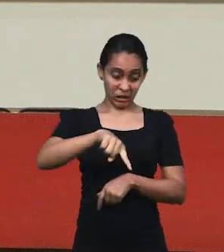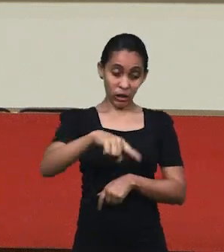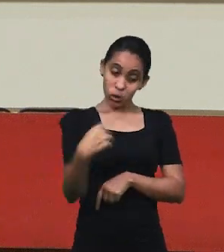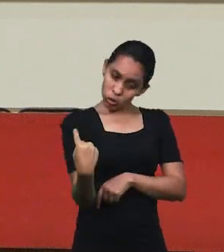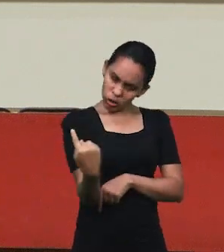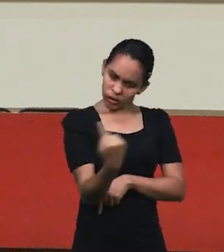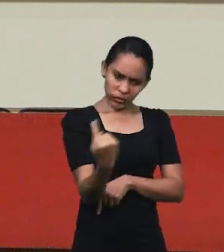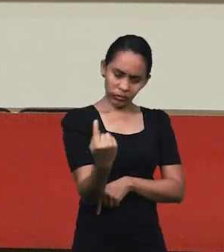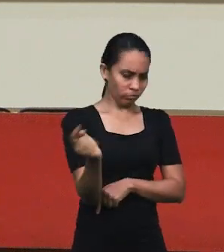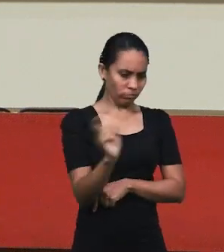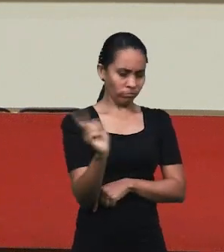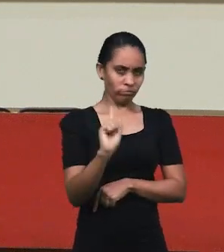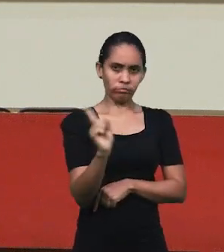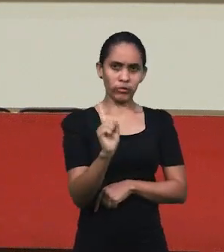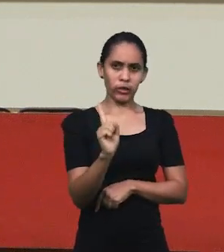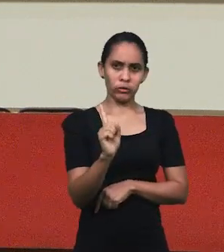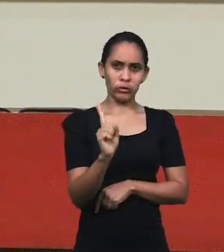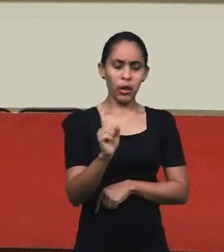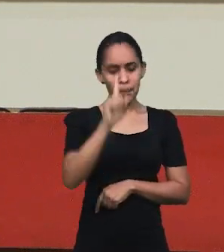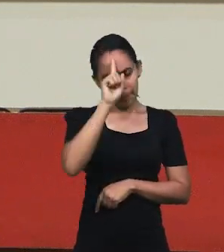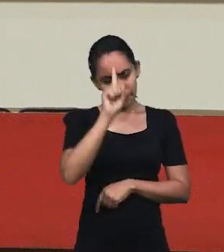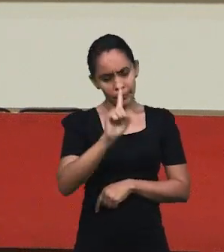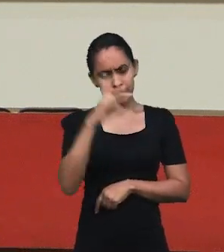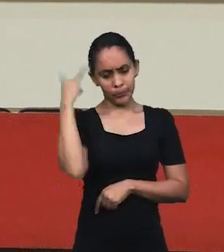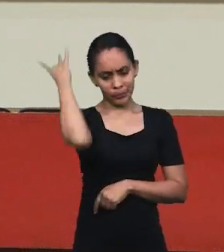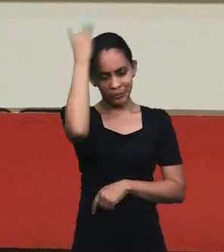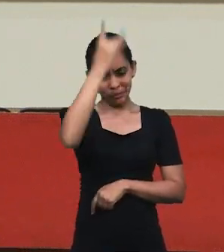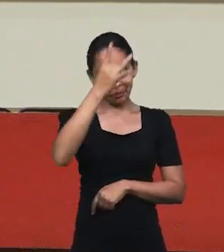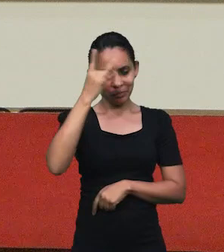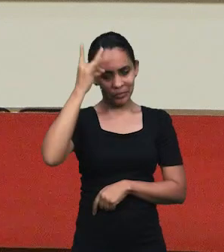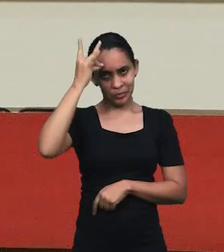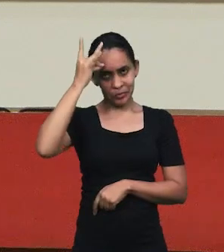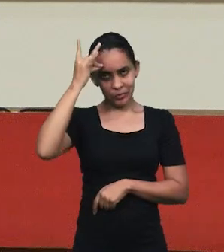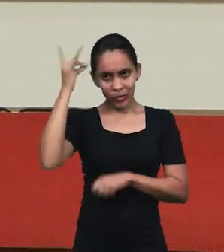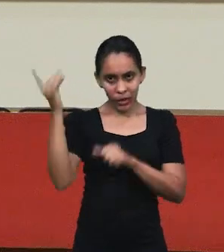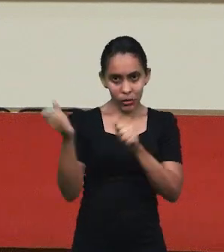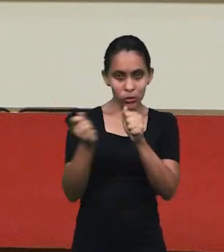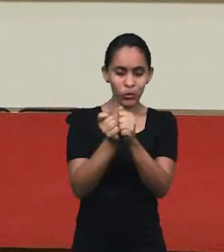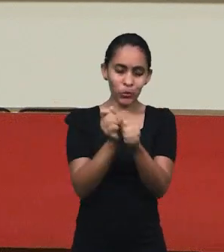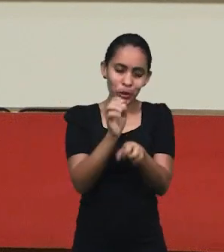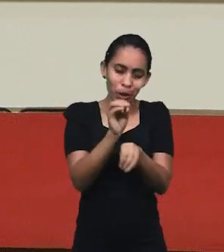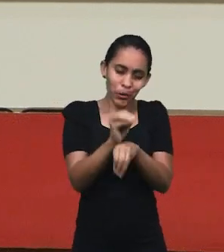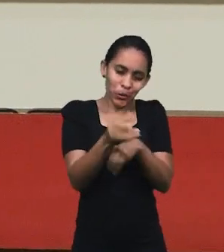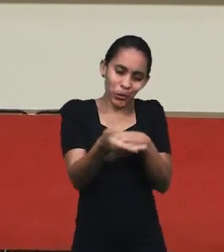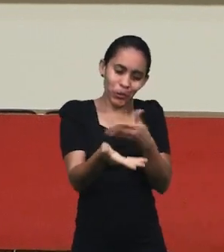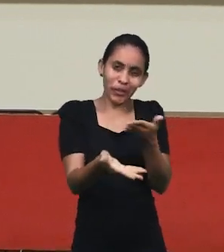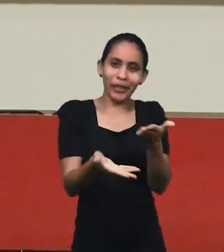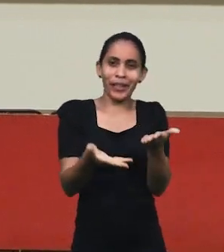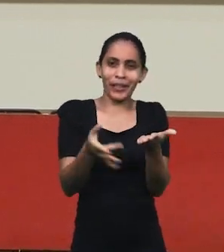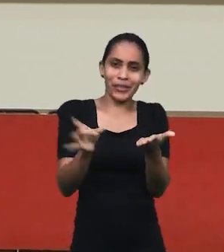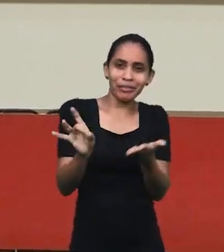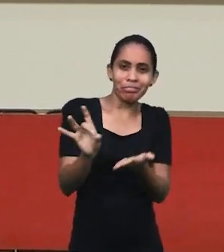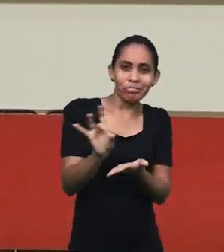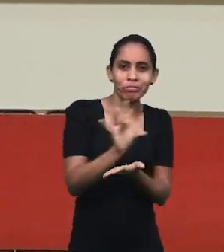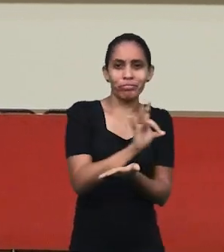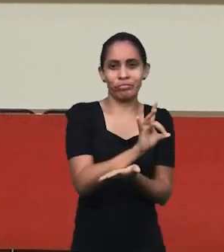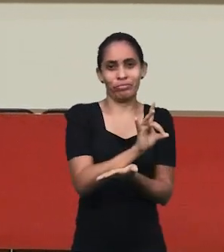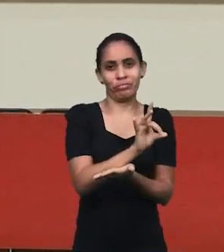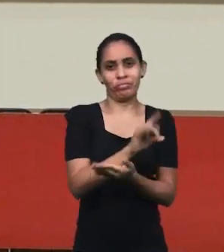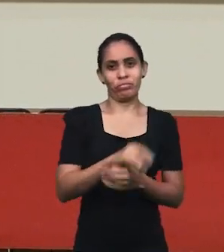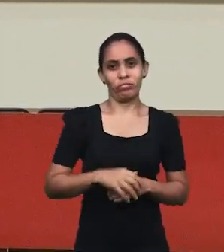Eu não vos deixarei órfãos, eu vos darei o meu Espírito, assim, e Ele cuidará de